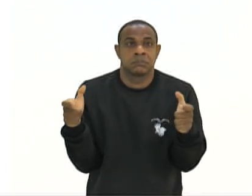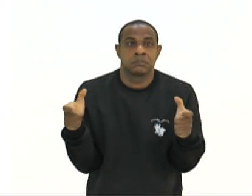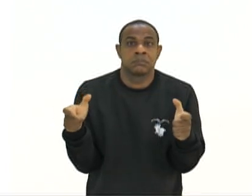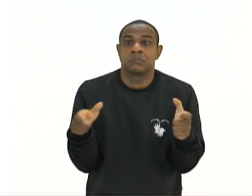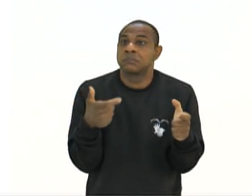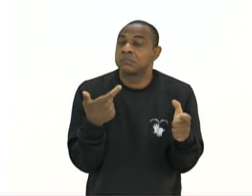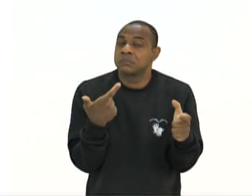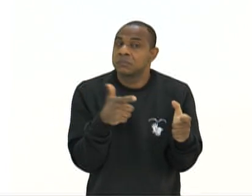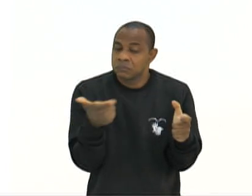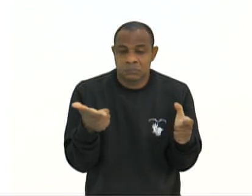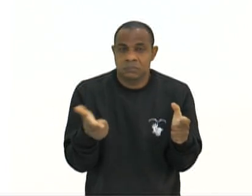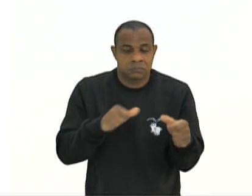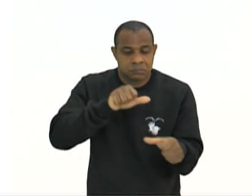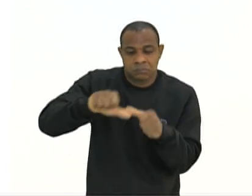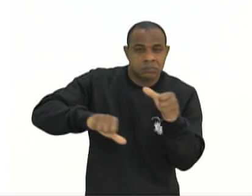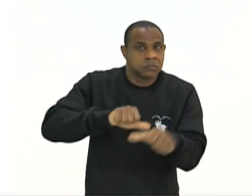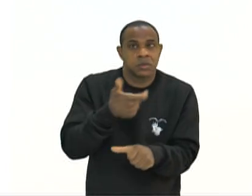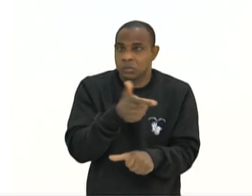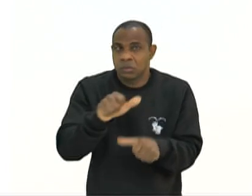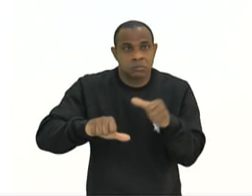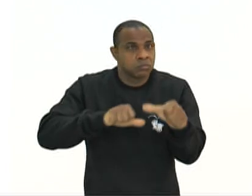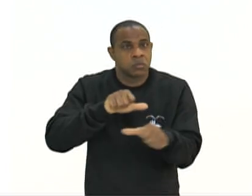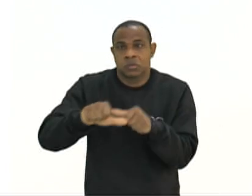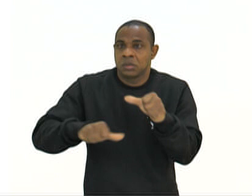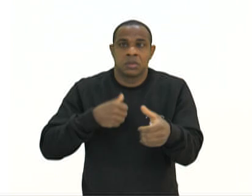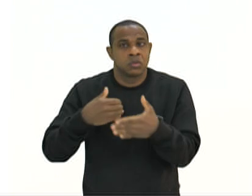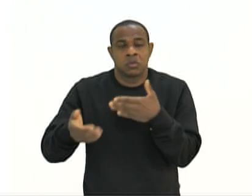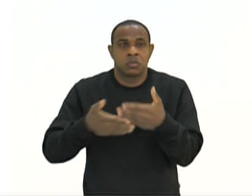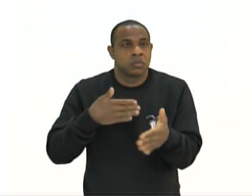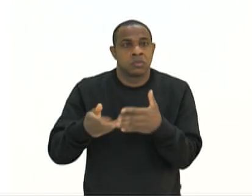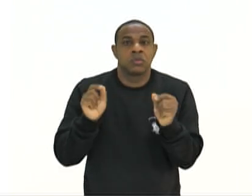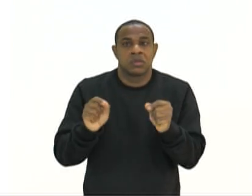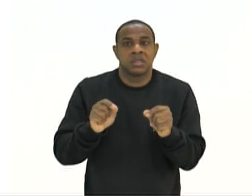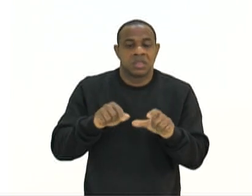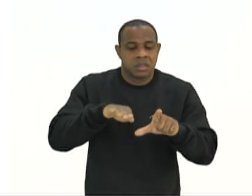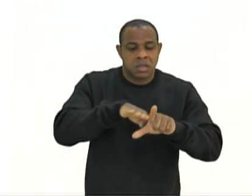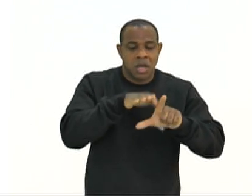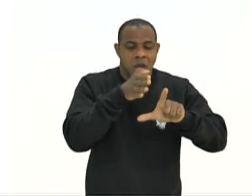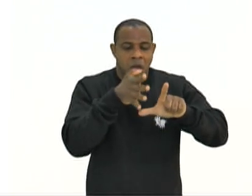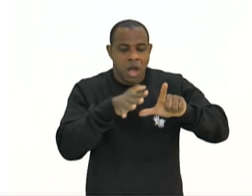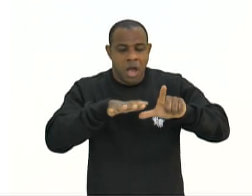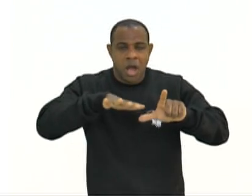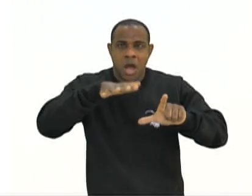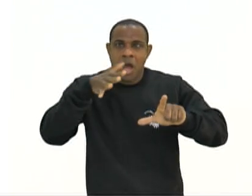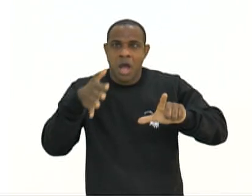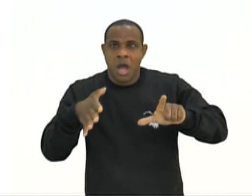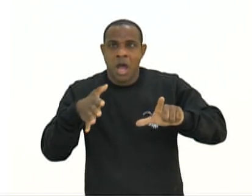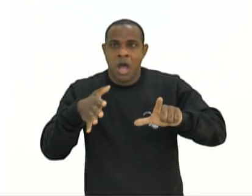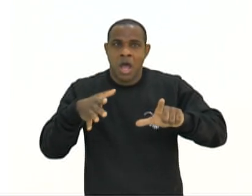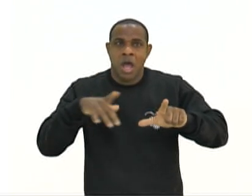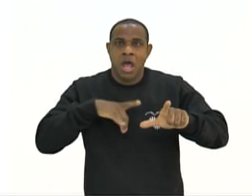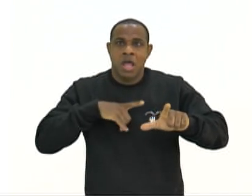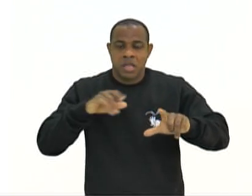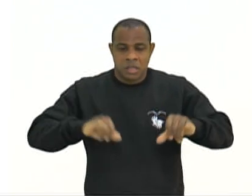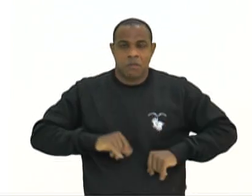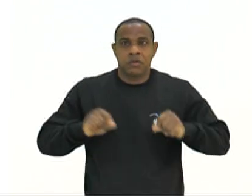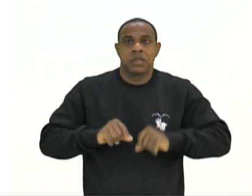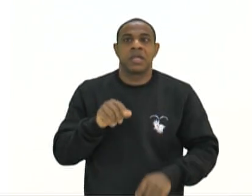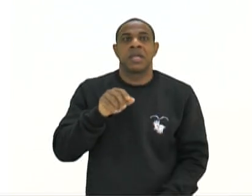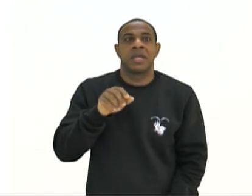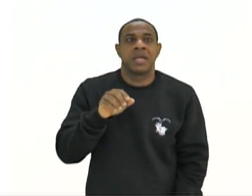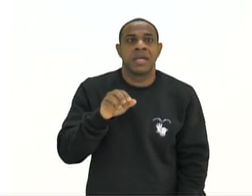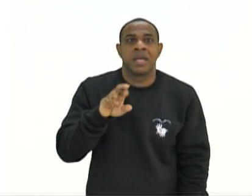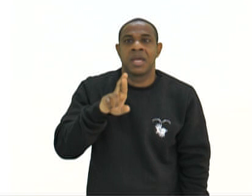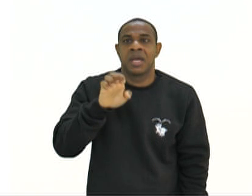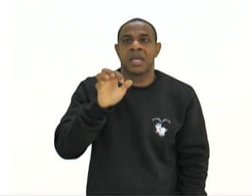não sofre qualquer alteração quando uma onda sonora sofre refração. Vamos ali as